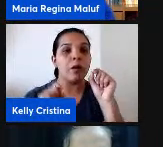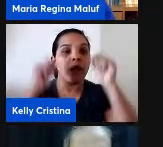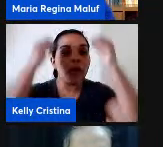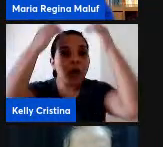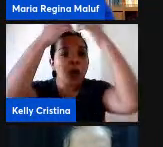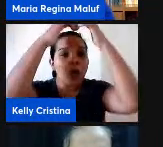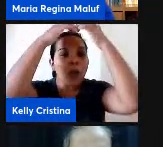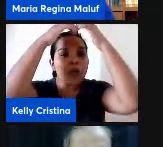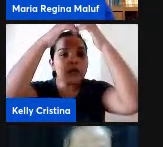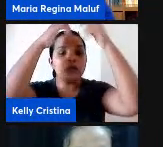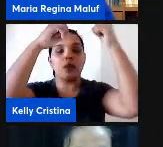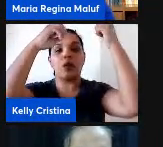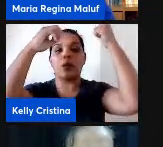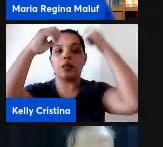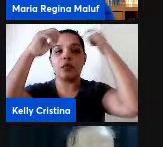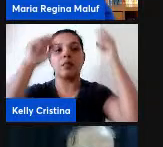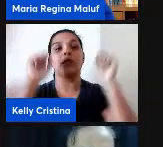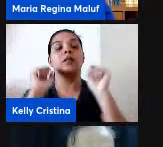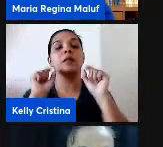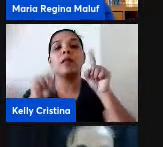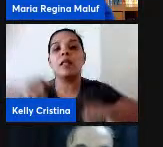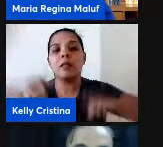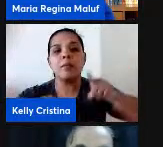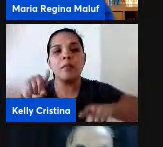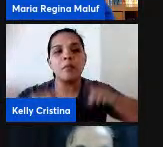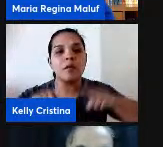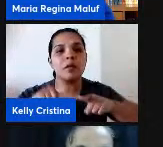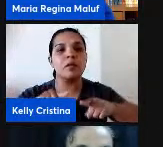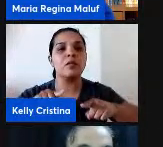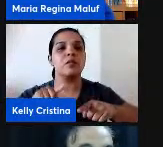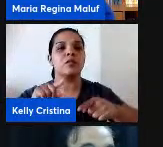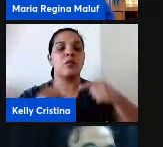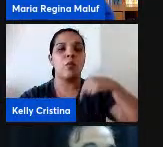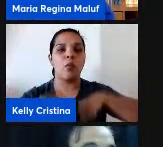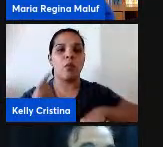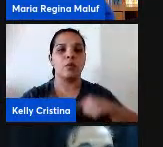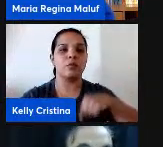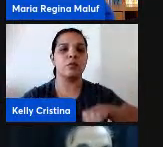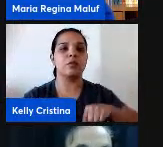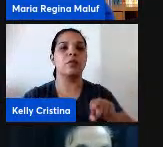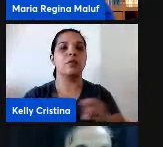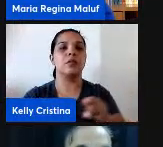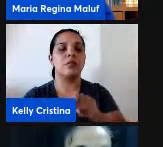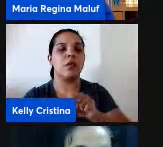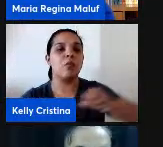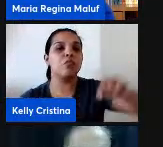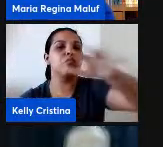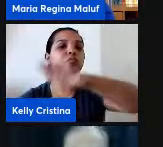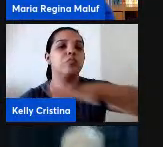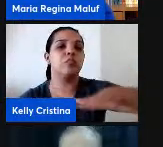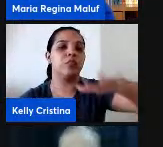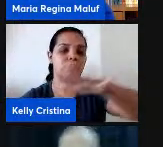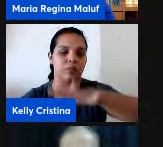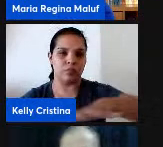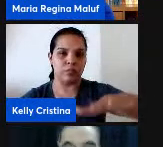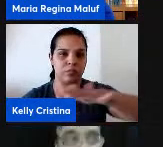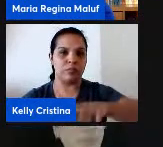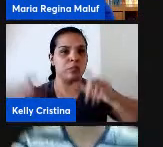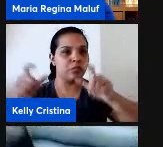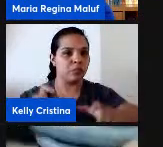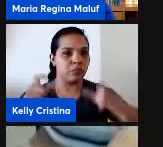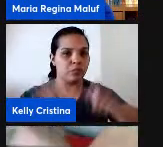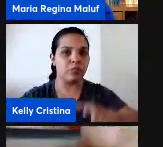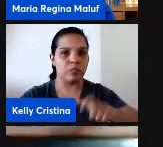de uma interação dinâmica entre um organismo cognitivo e seu meio ambiente. E afirma que o